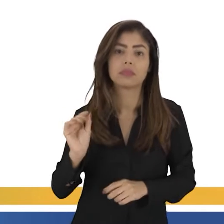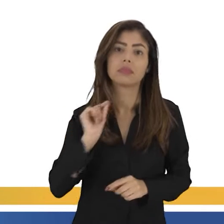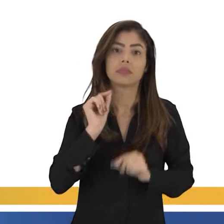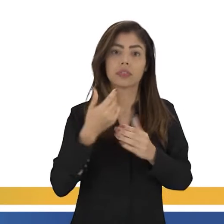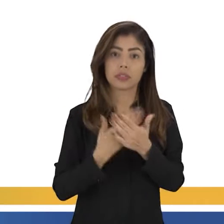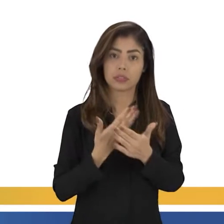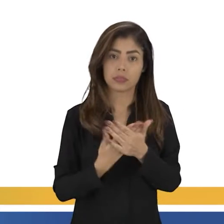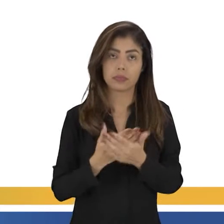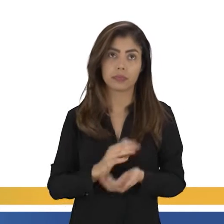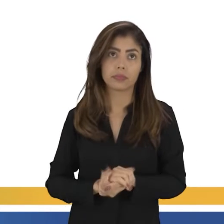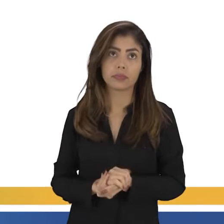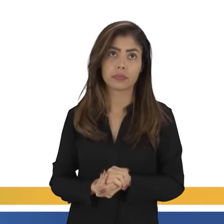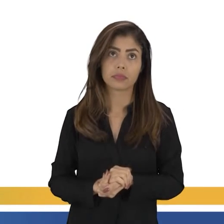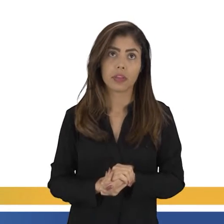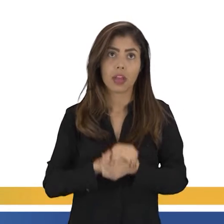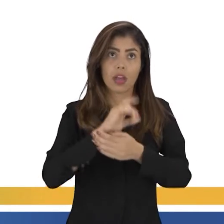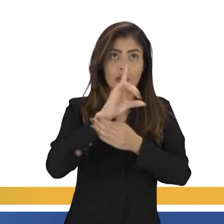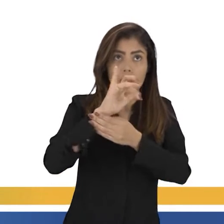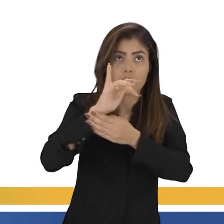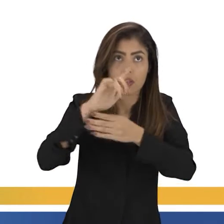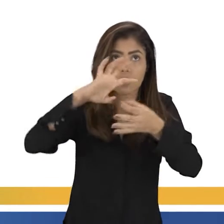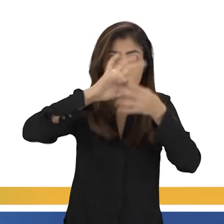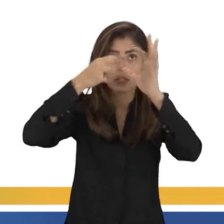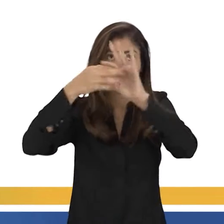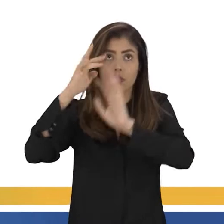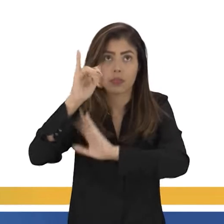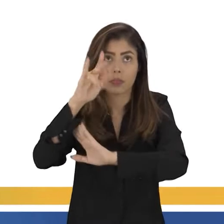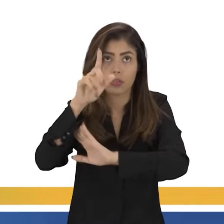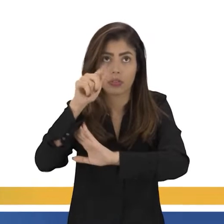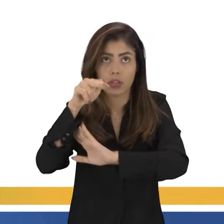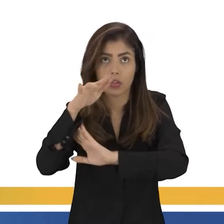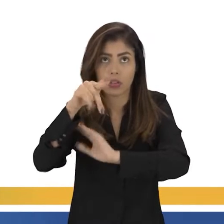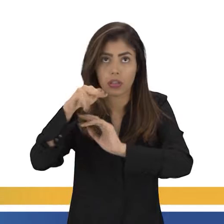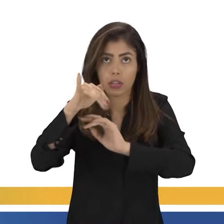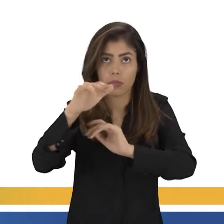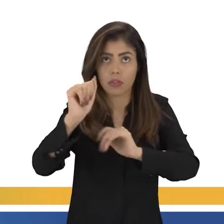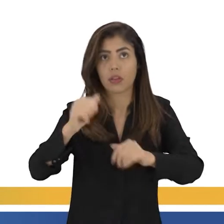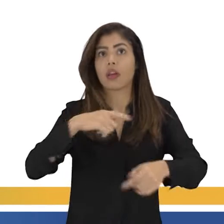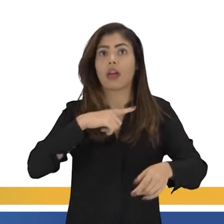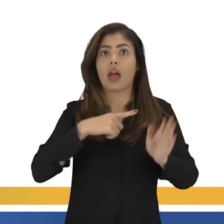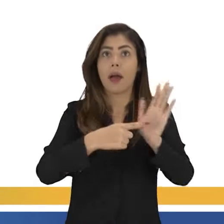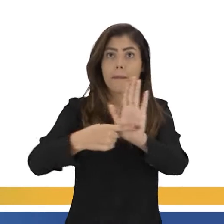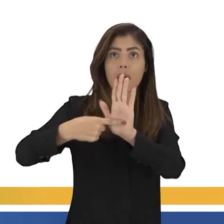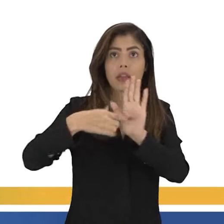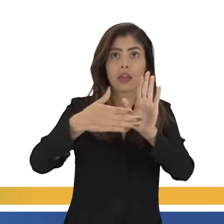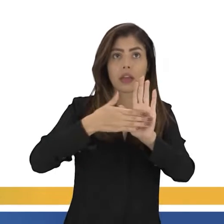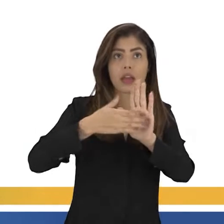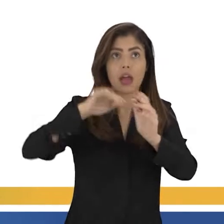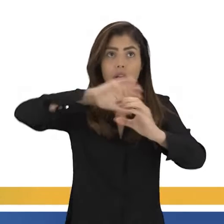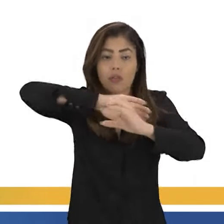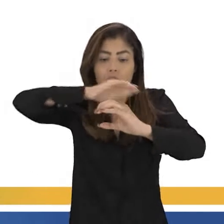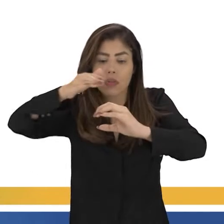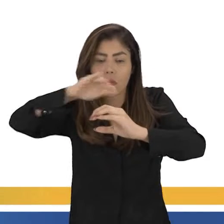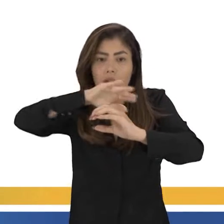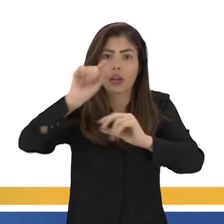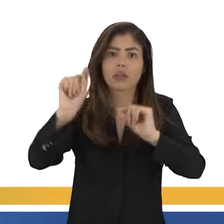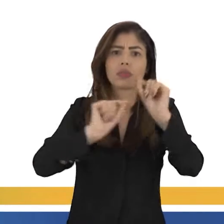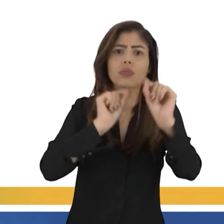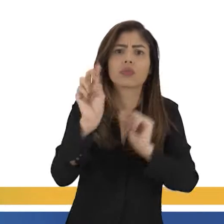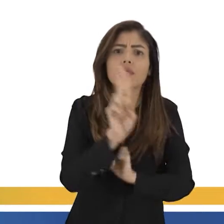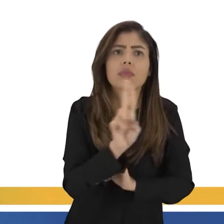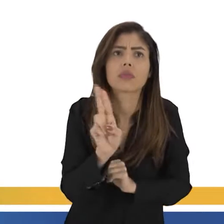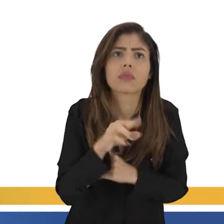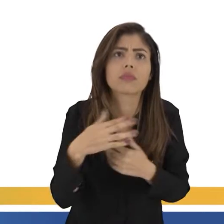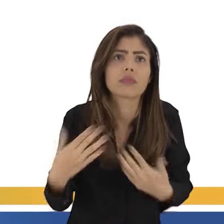lá. Os ciclos biogeoquímicos que apresentam como reservatório a atmosfera são chamados de